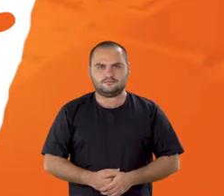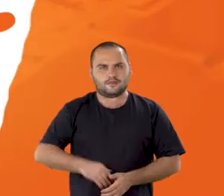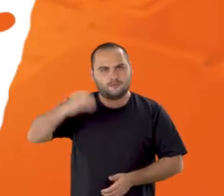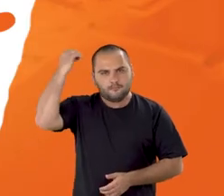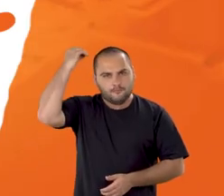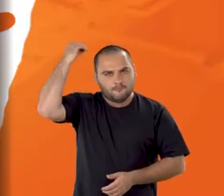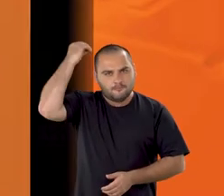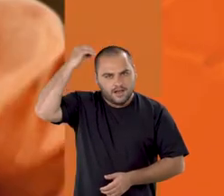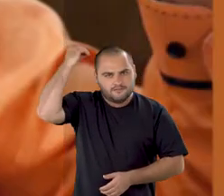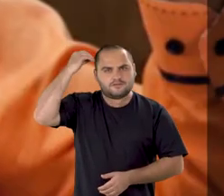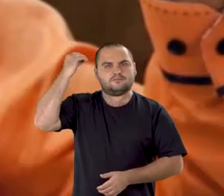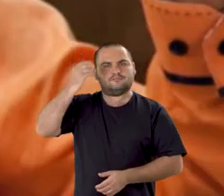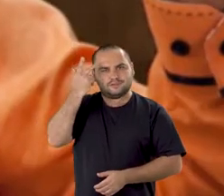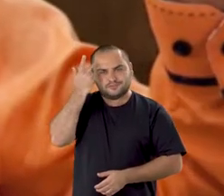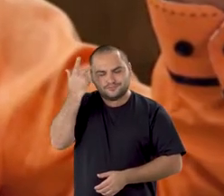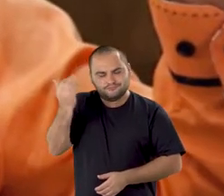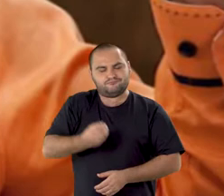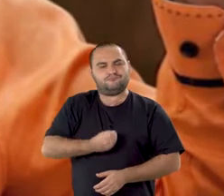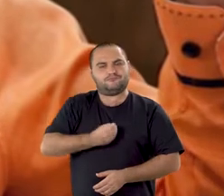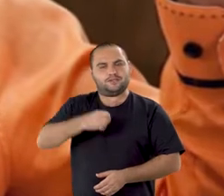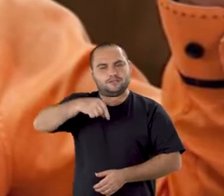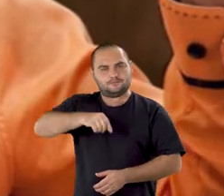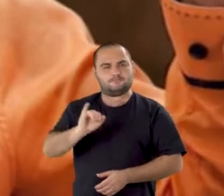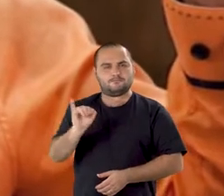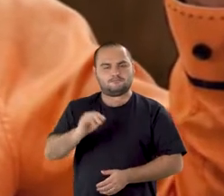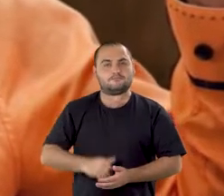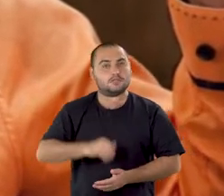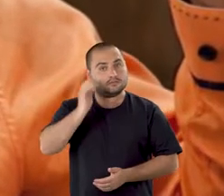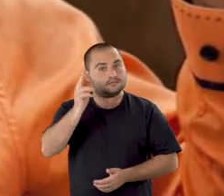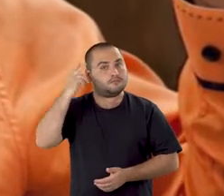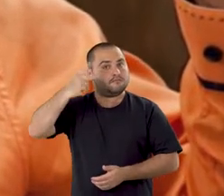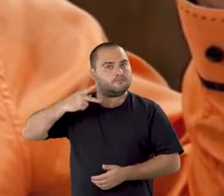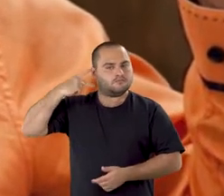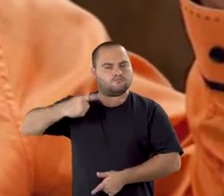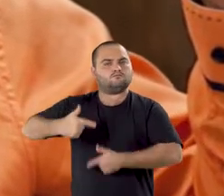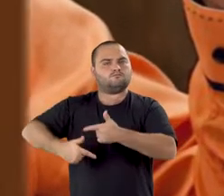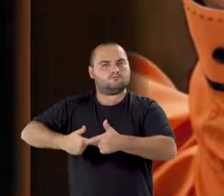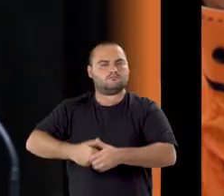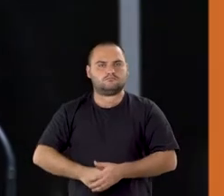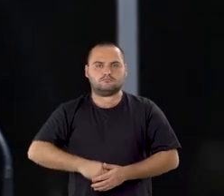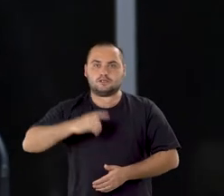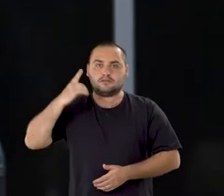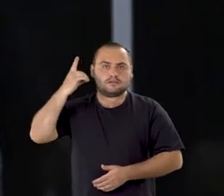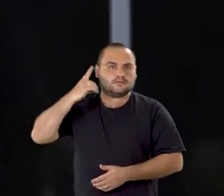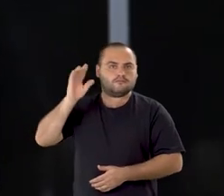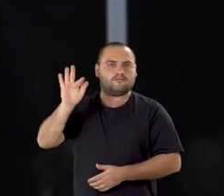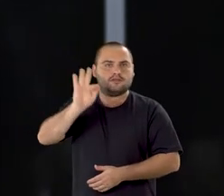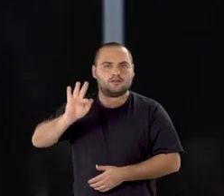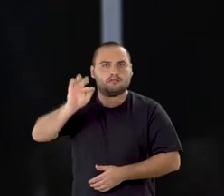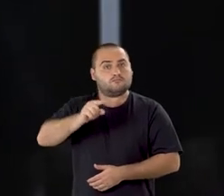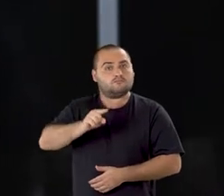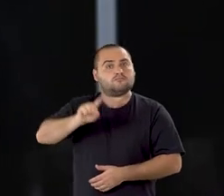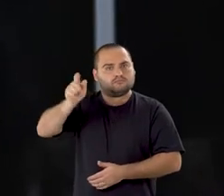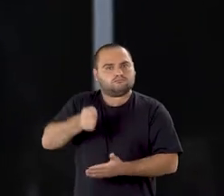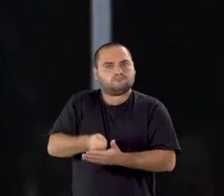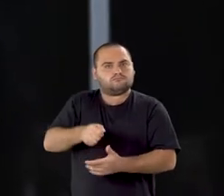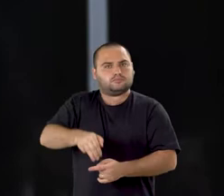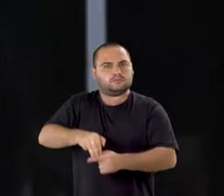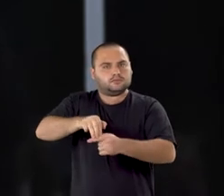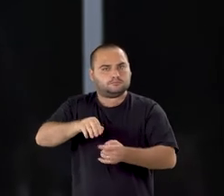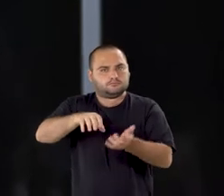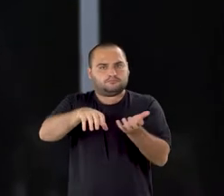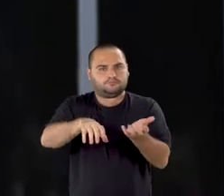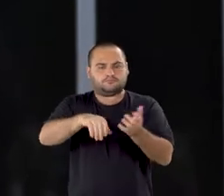O Mafra tem uma história de vida em Itajaí. Ele foi vereador atuante, foi deputado federal e defendeu o município no